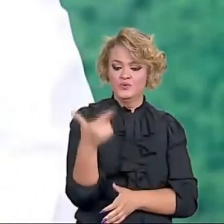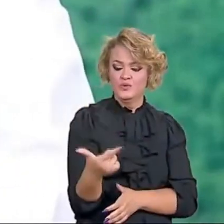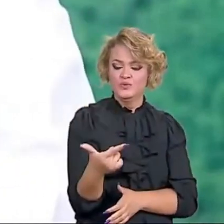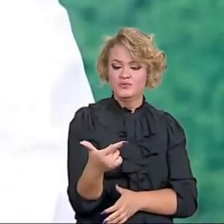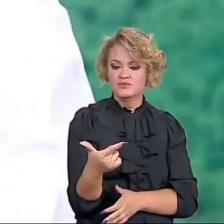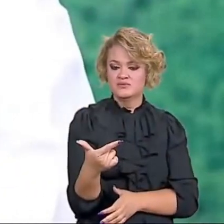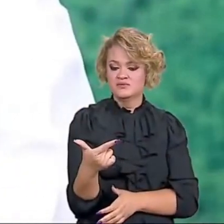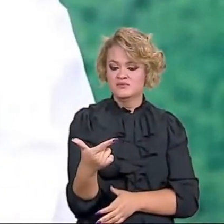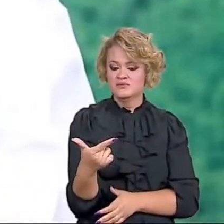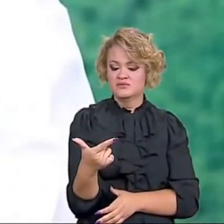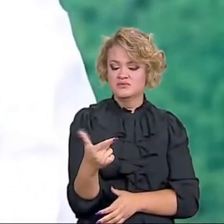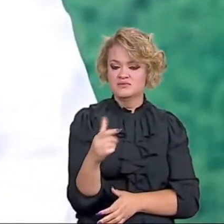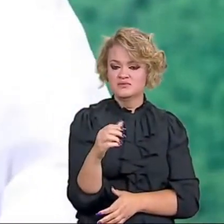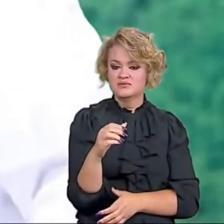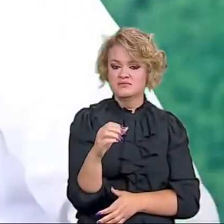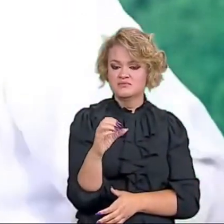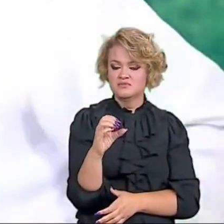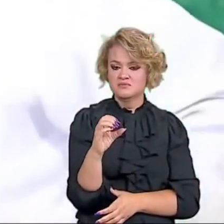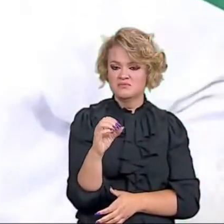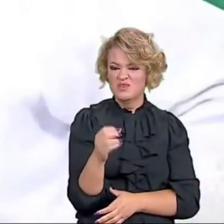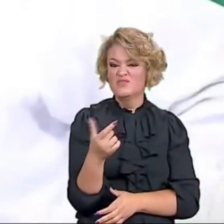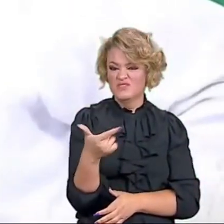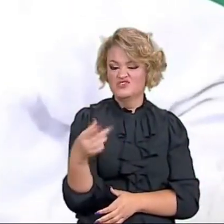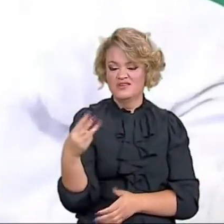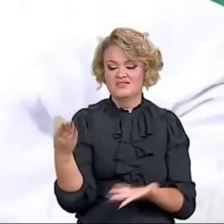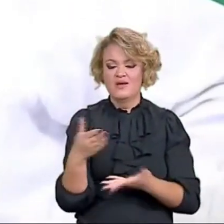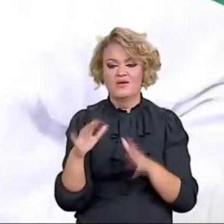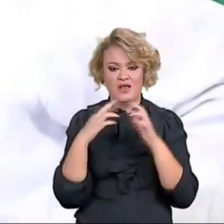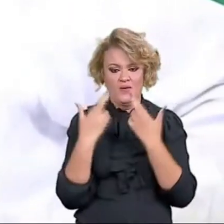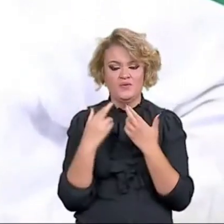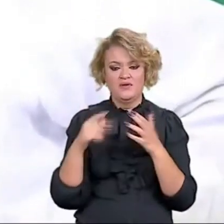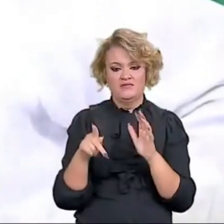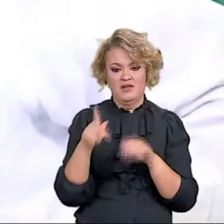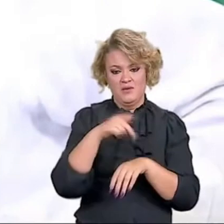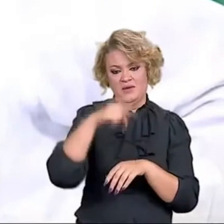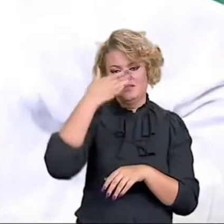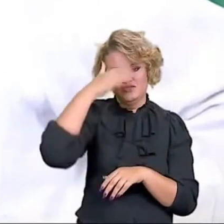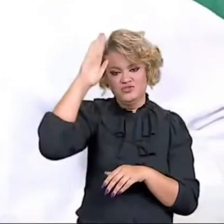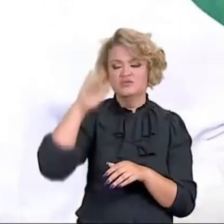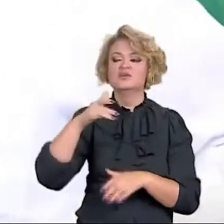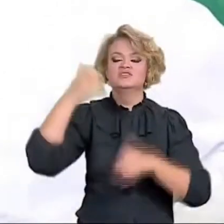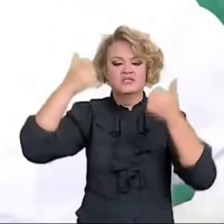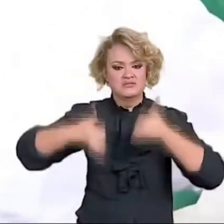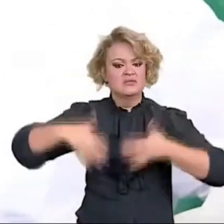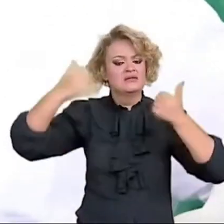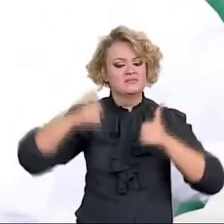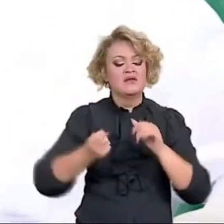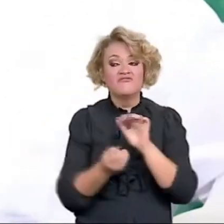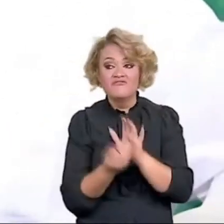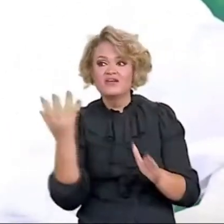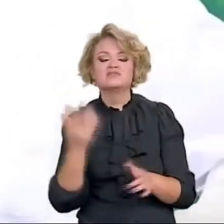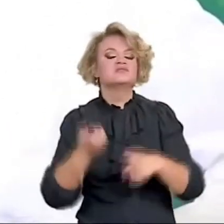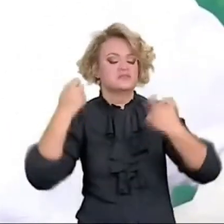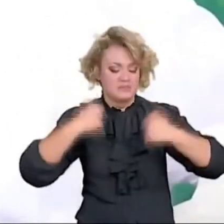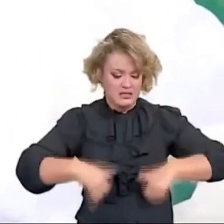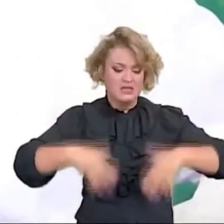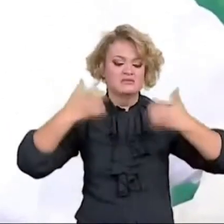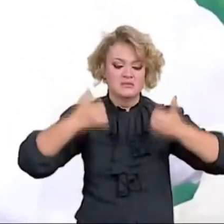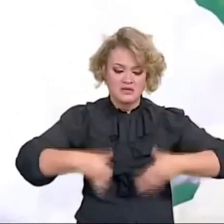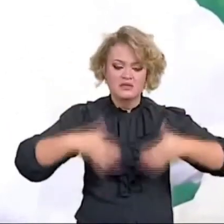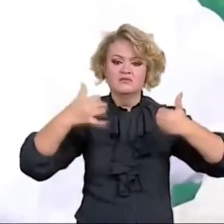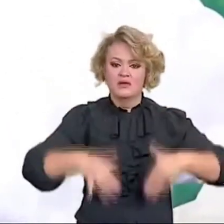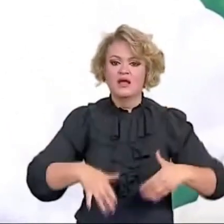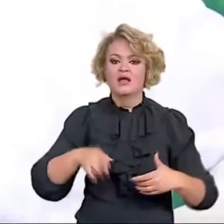na COP do Egito. E eu acho que nós temos que repetir esse discurso sempre. Nós agora estamos lançando o PAC, é um programa